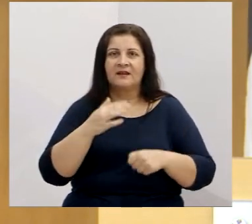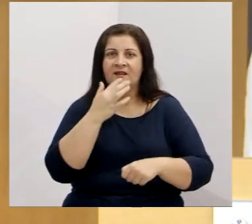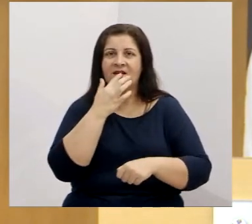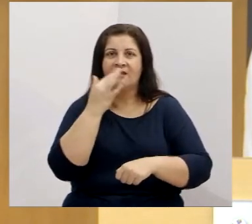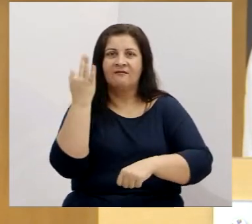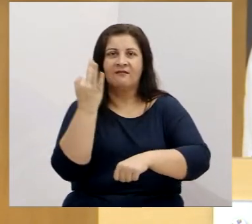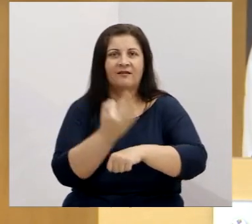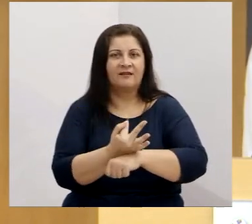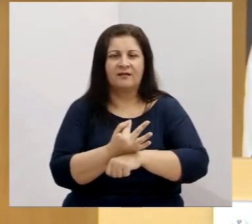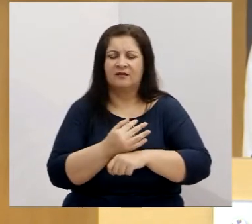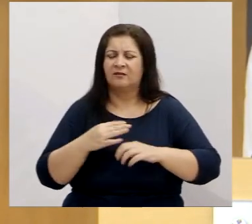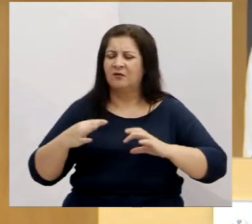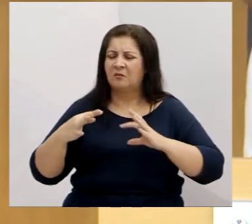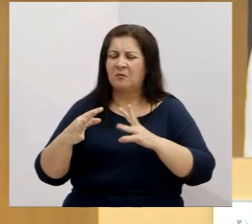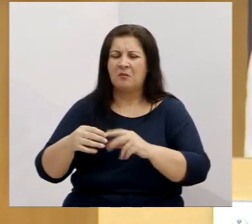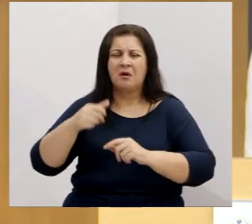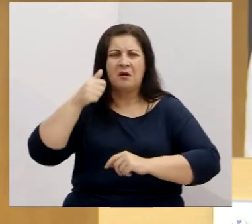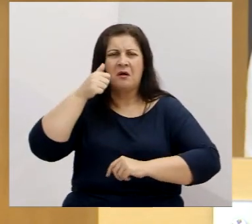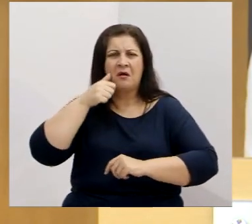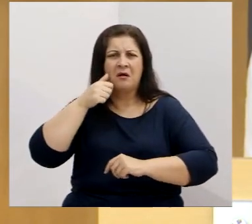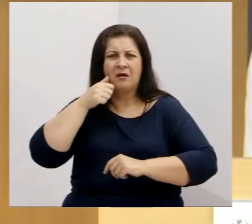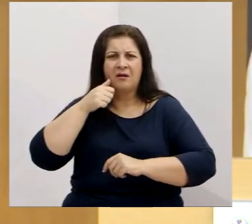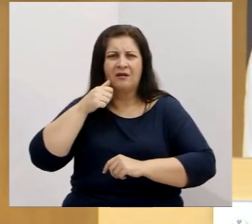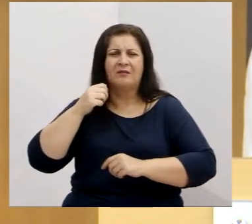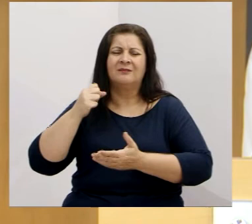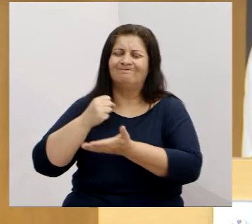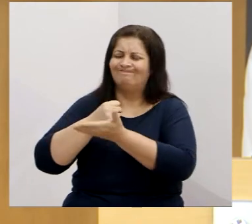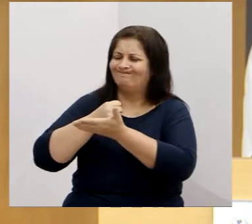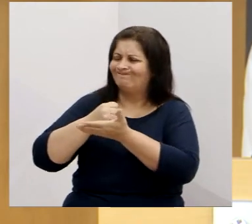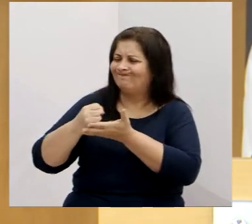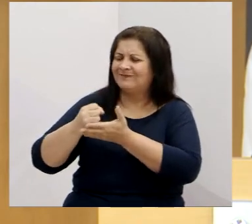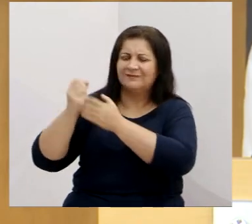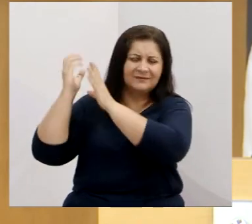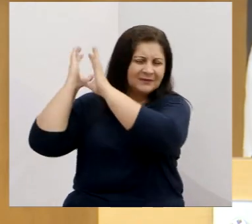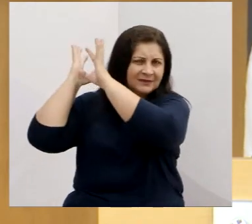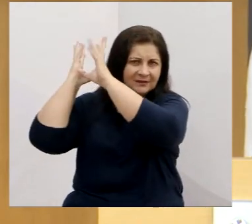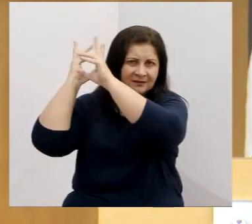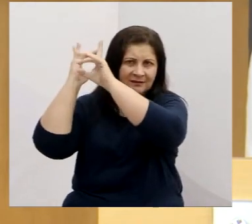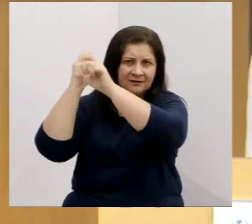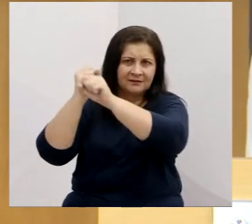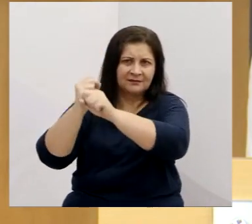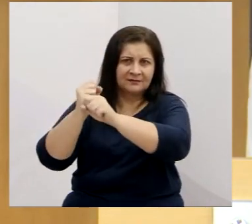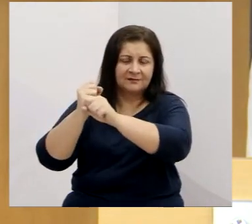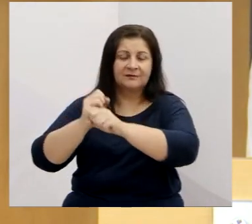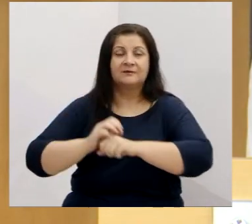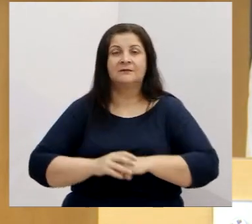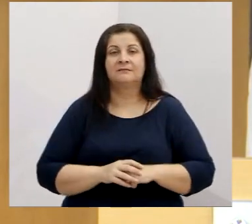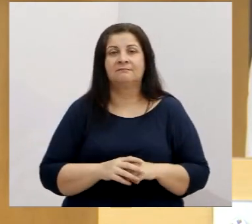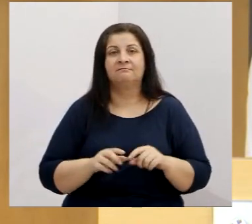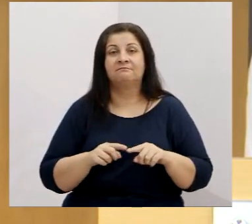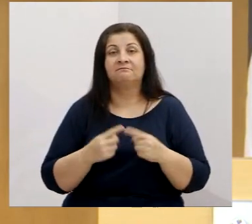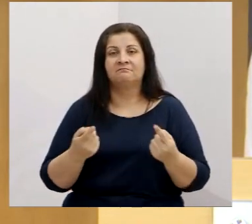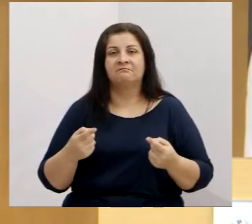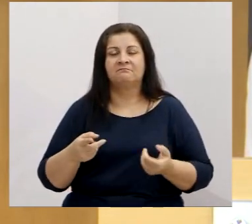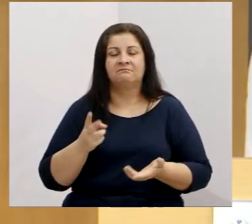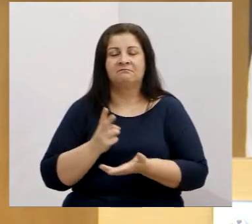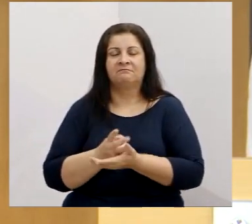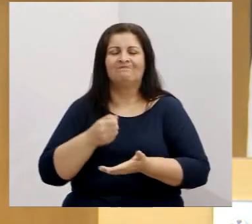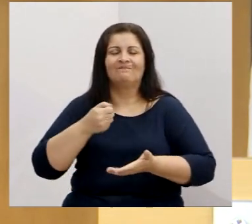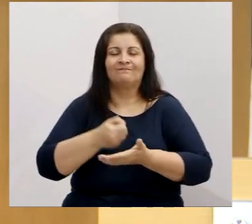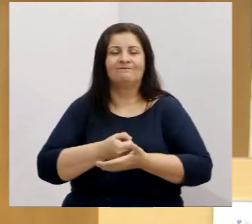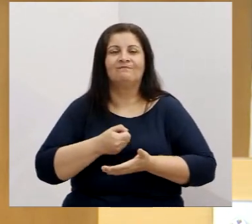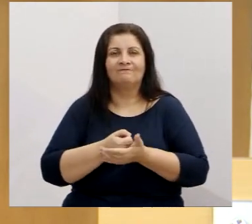por tudo que passaram essas mulheres lutadoras que lutaram no passado é mas a gente vai continuar lutando